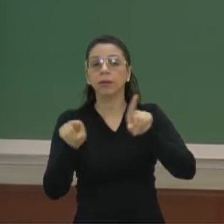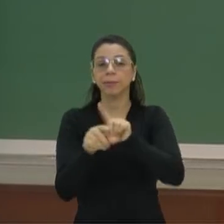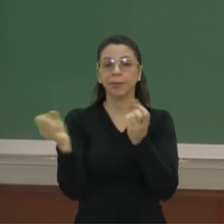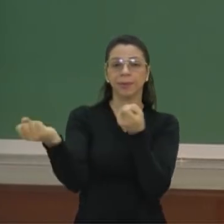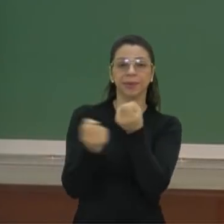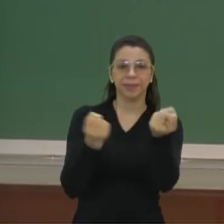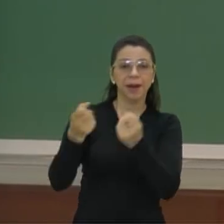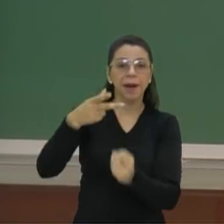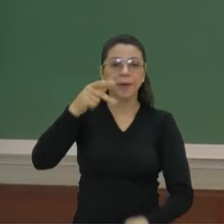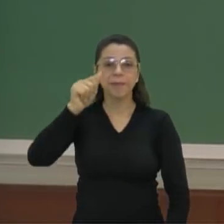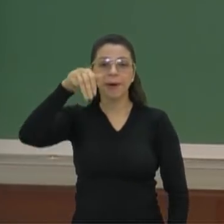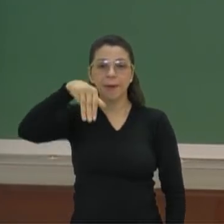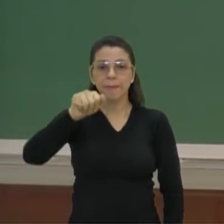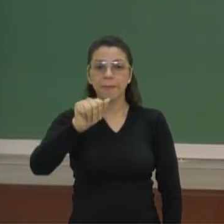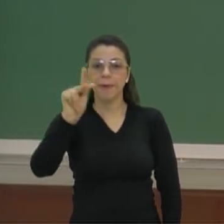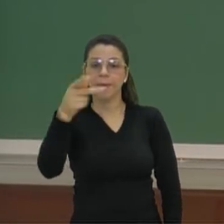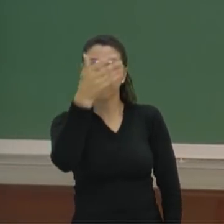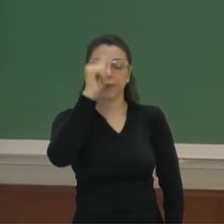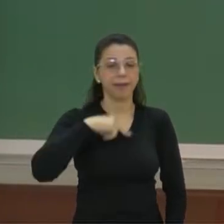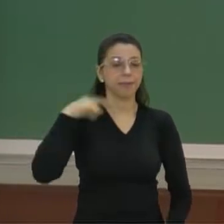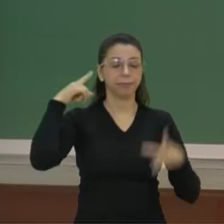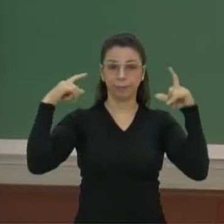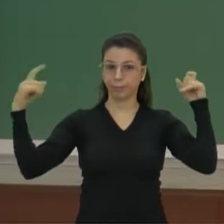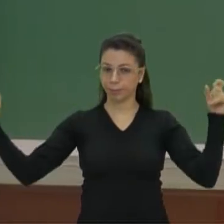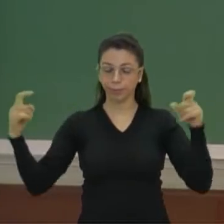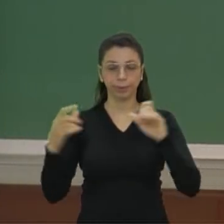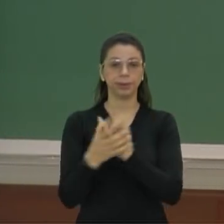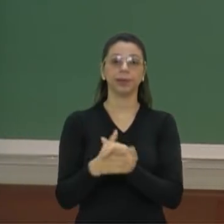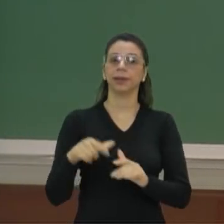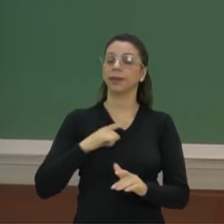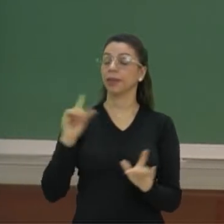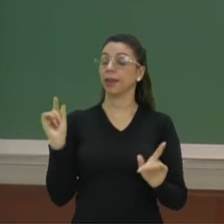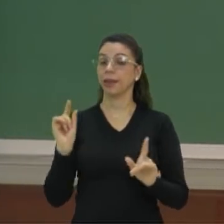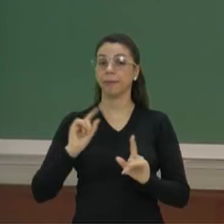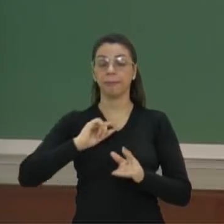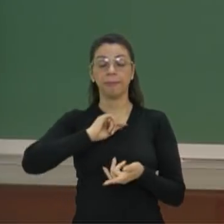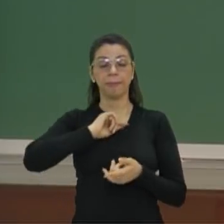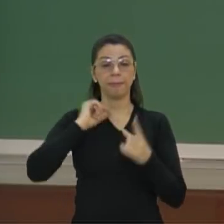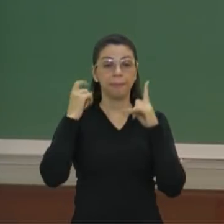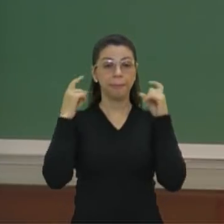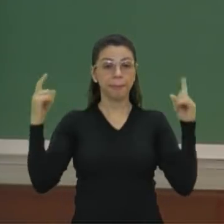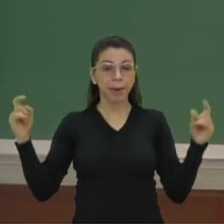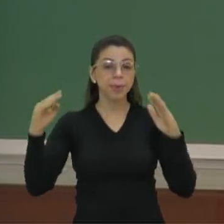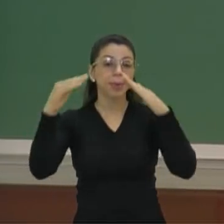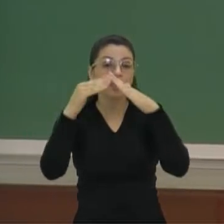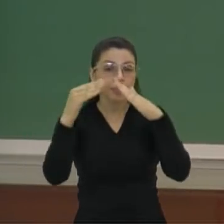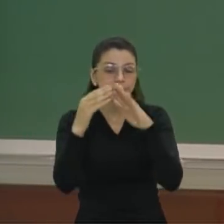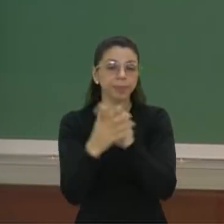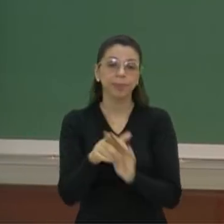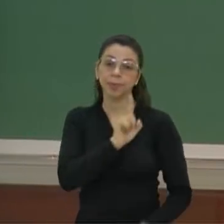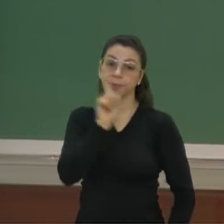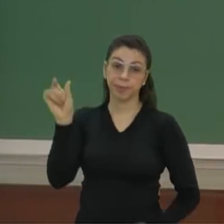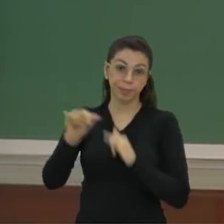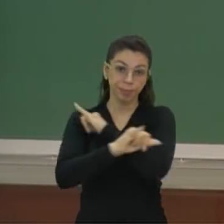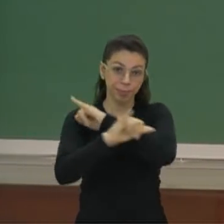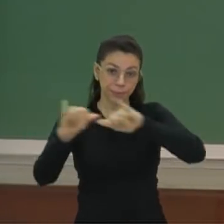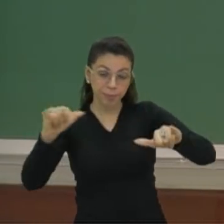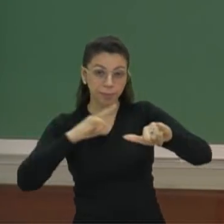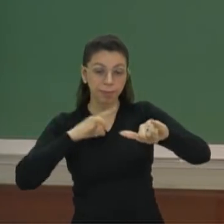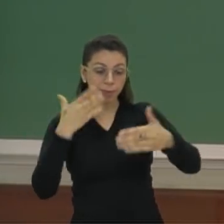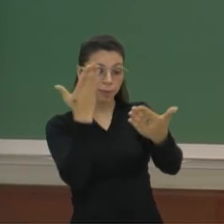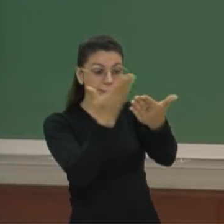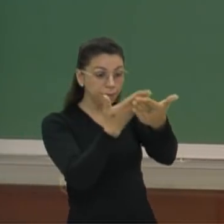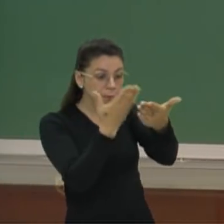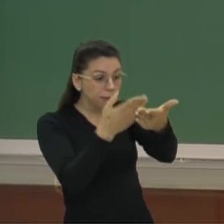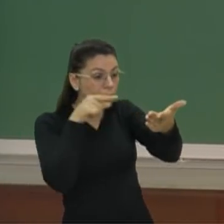frente da tua casa. Quanto barulho! E tá todo mundo na mesma casa. Então, essa reportagem mostra que existem